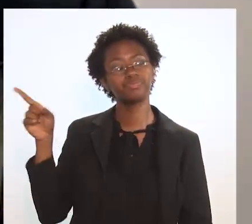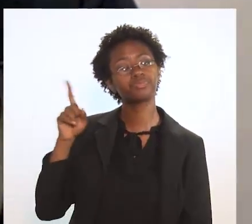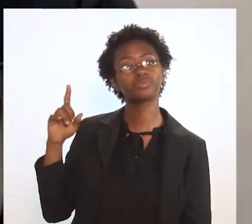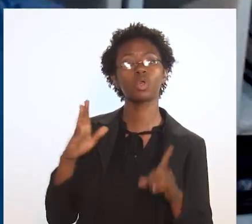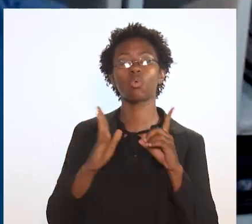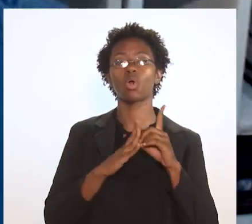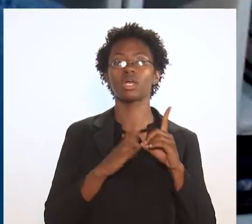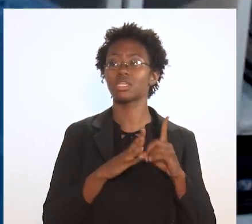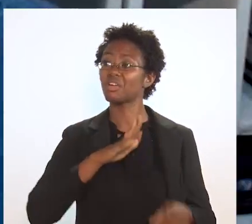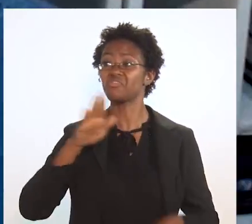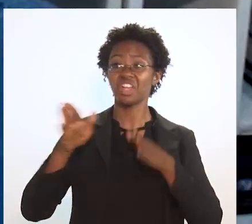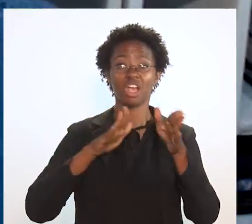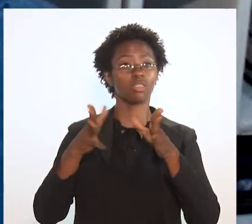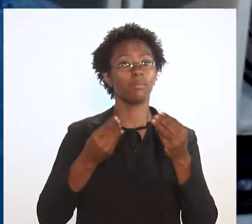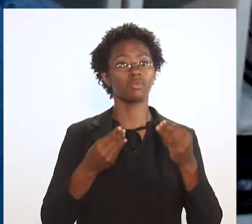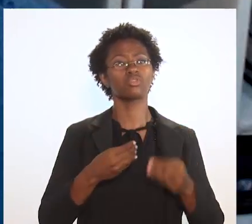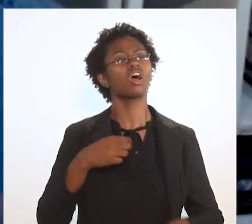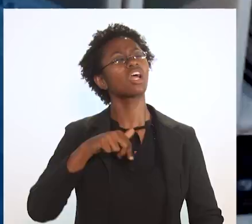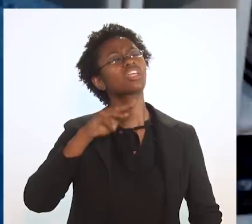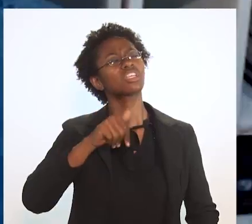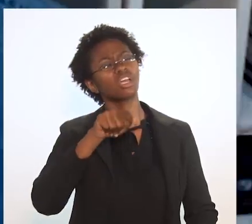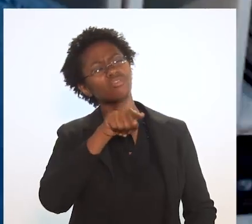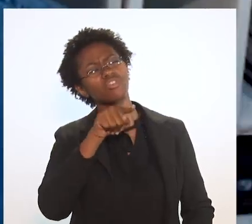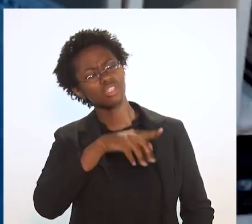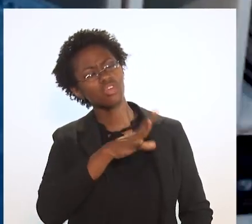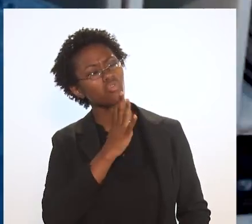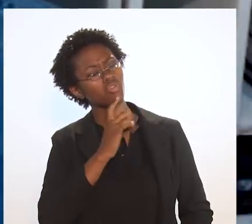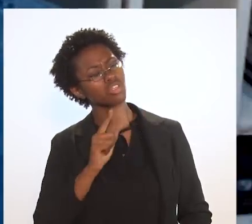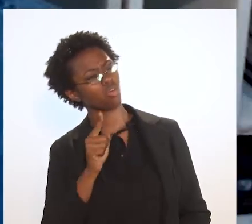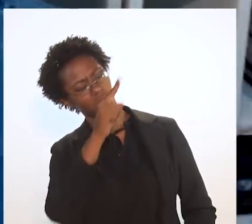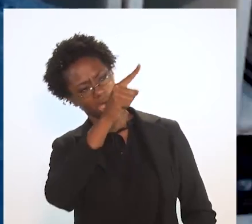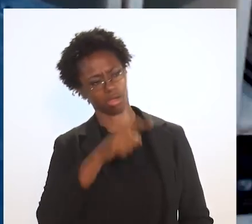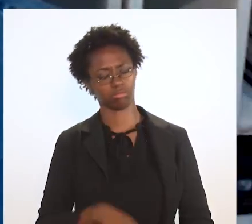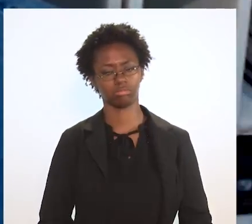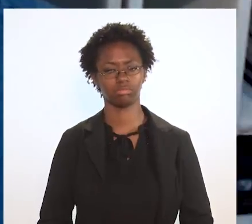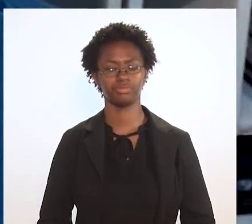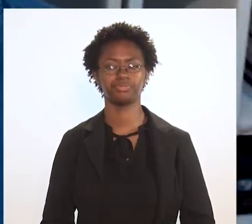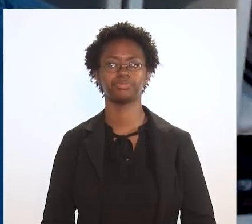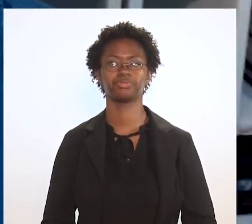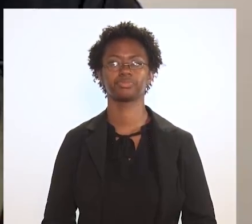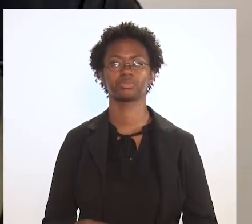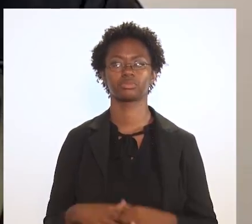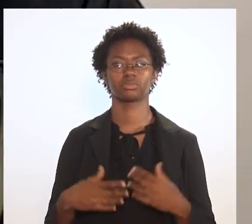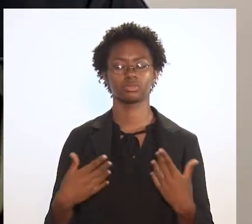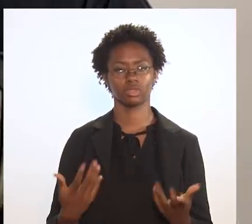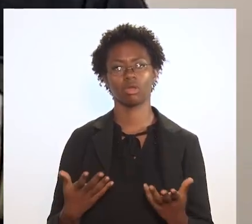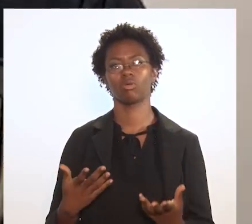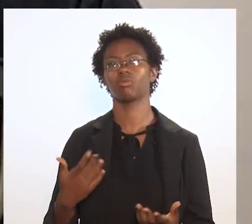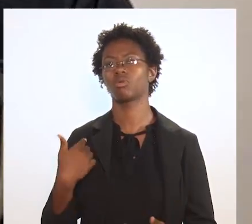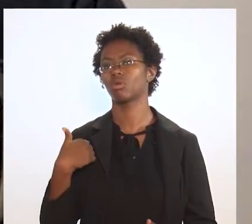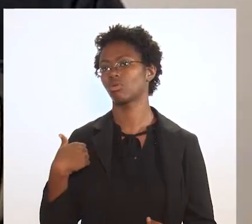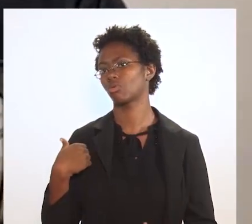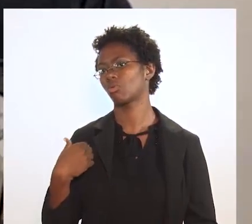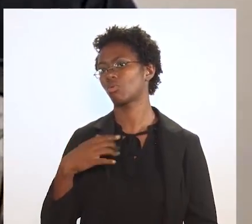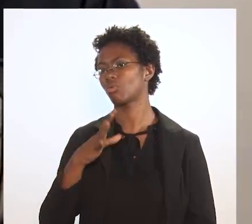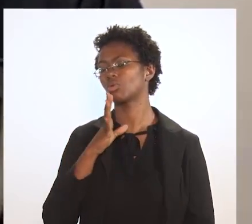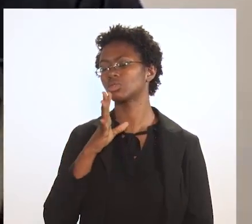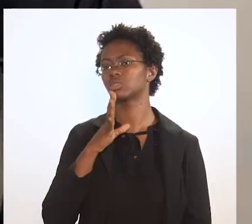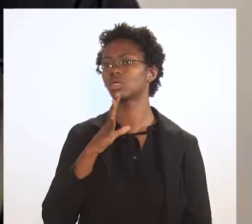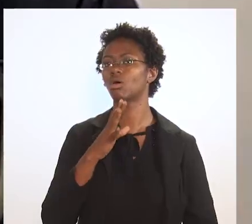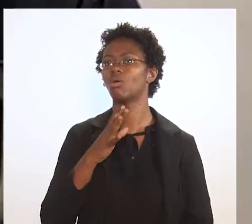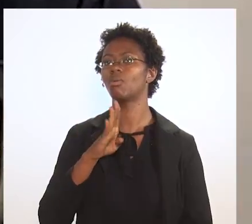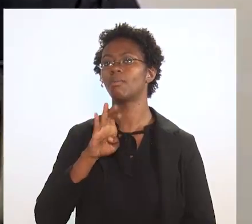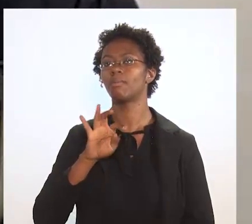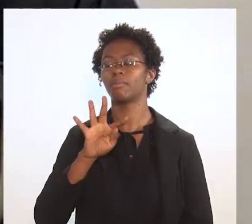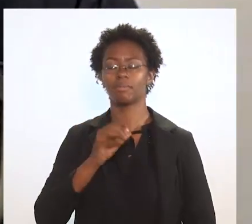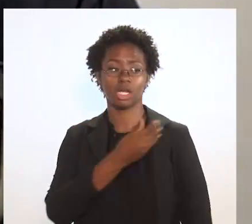esses mestres. E o Cacique era muito frequentado. Quem é que você conheceu nessas rodas? Nessas rodas eu conheci